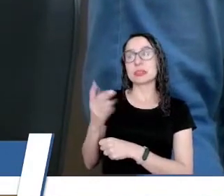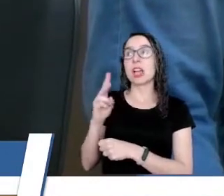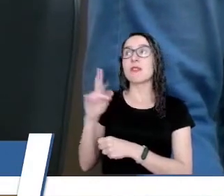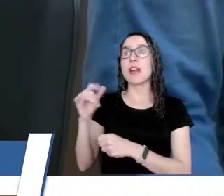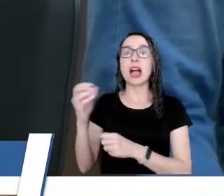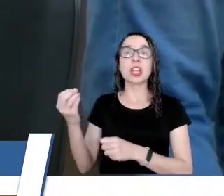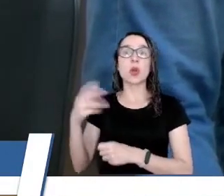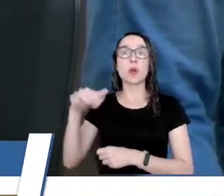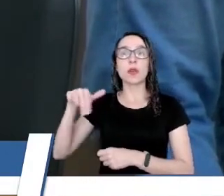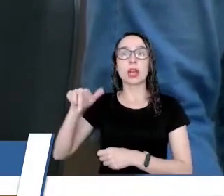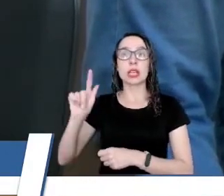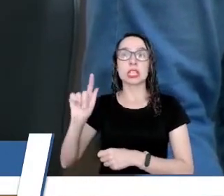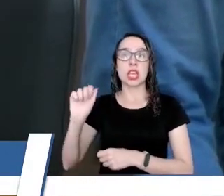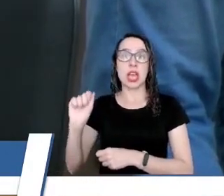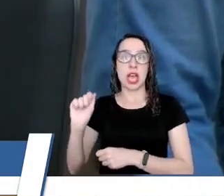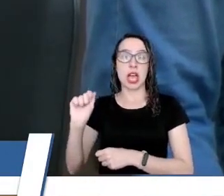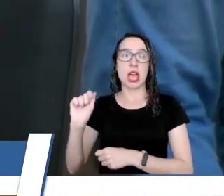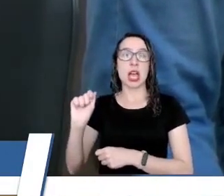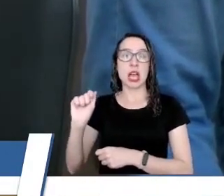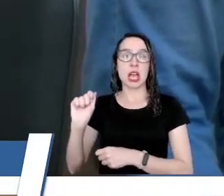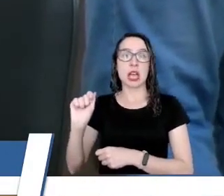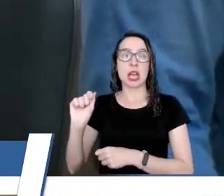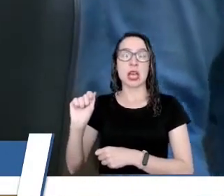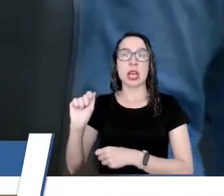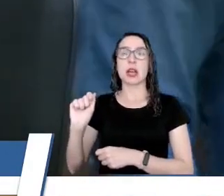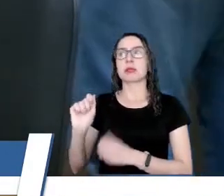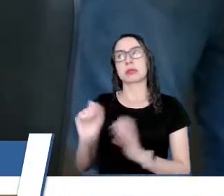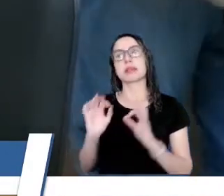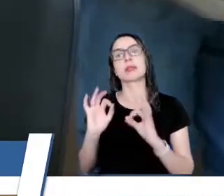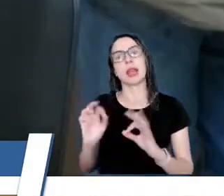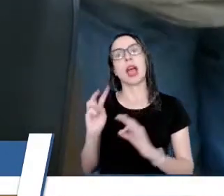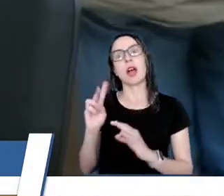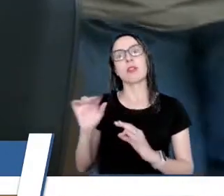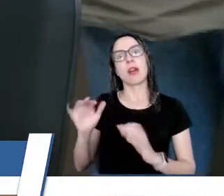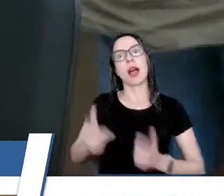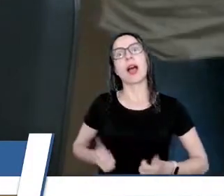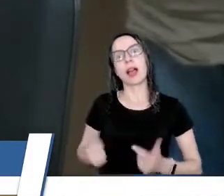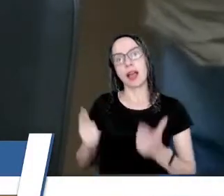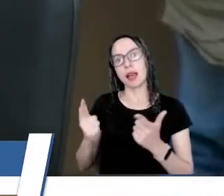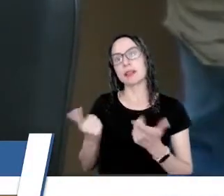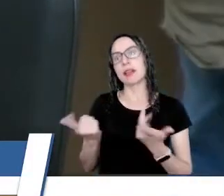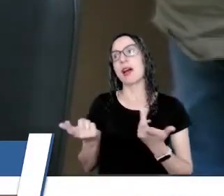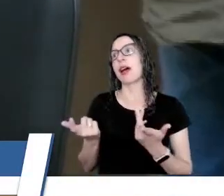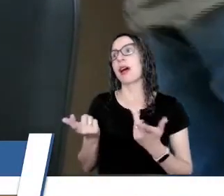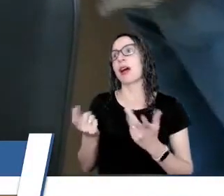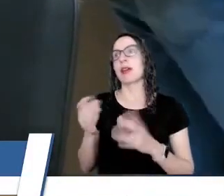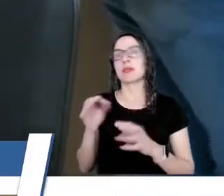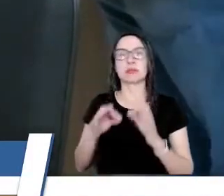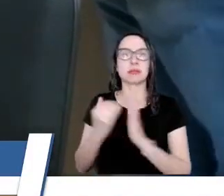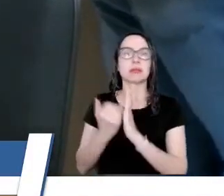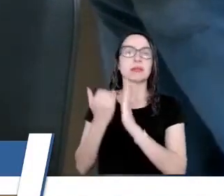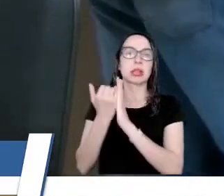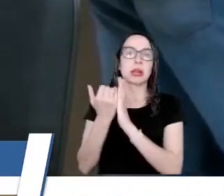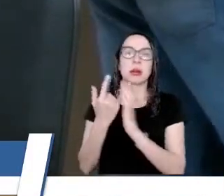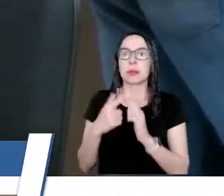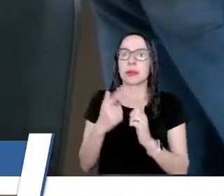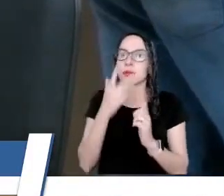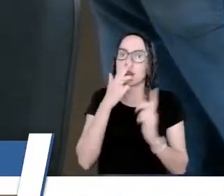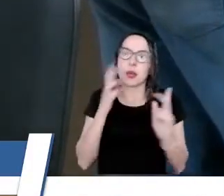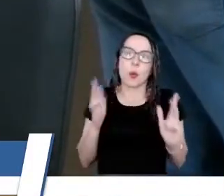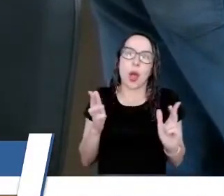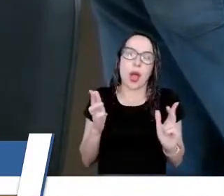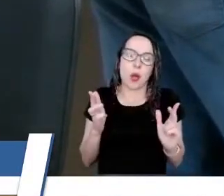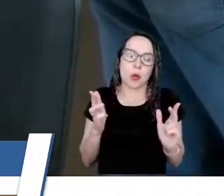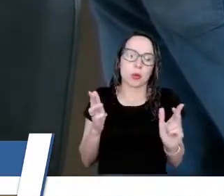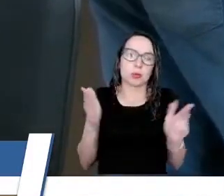NGA, com certeza vai aumentar a capacidade, porque não vai fazer a coisa do mesmo tamanho. Então